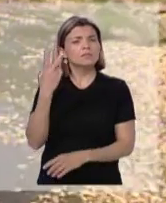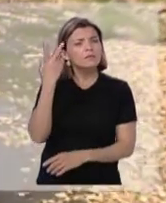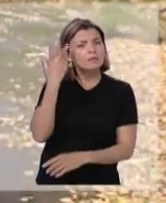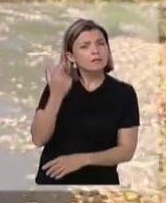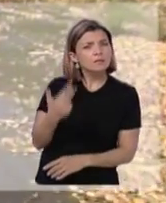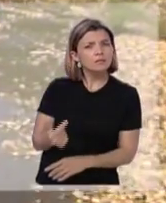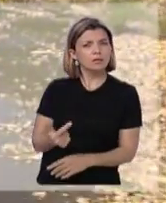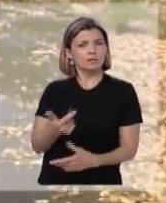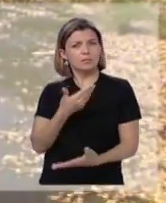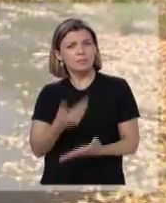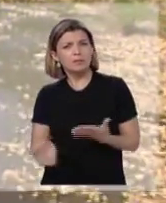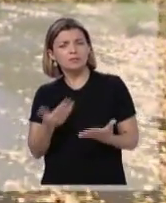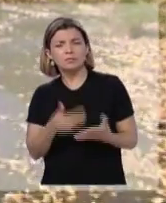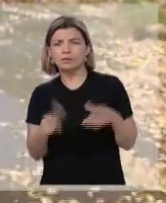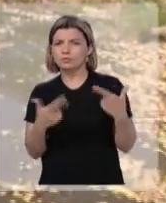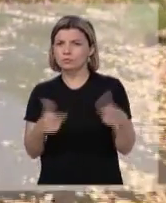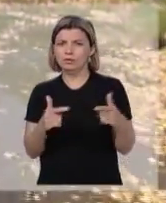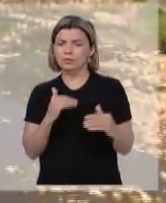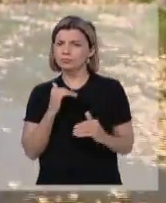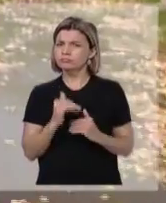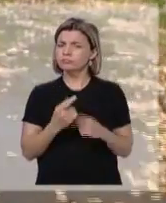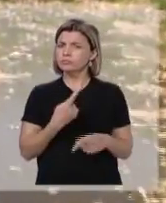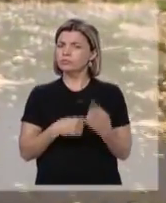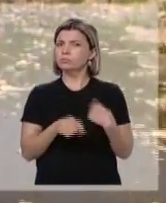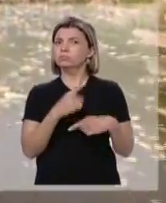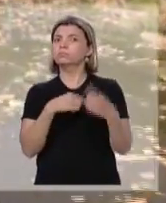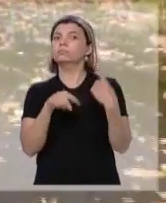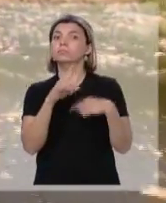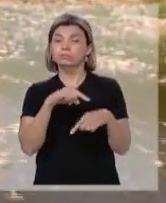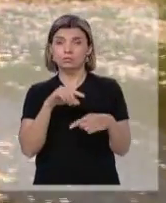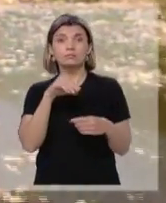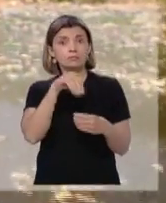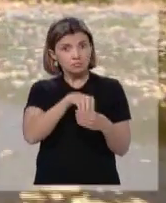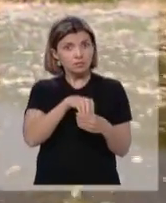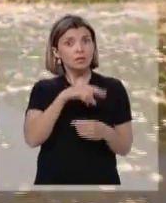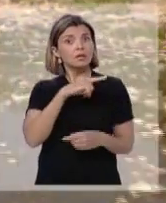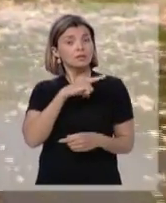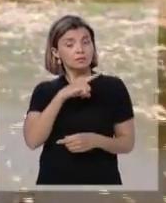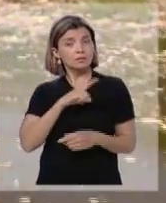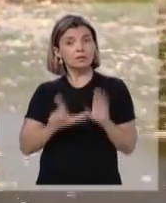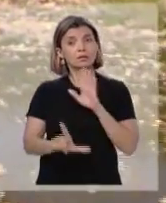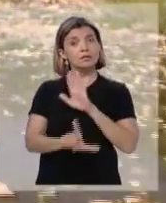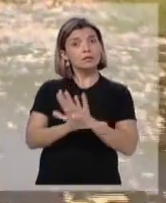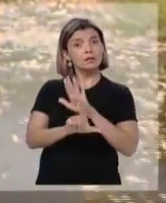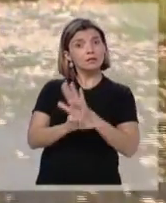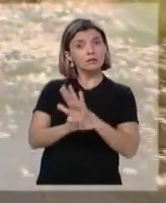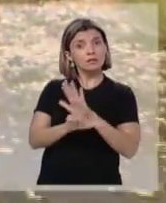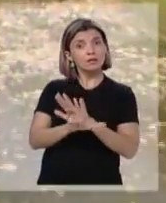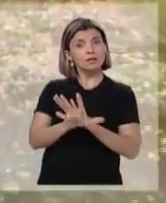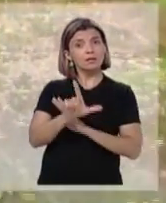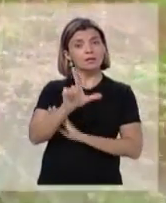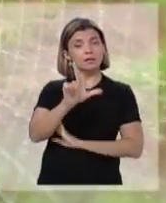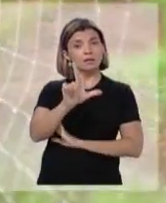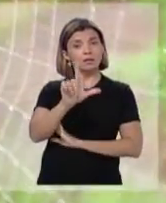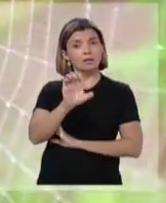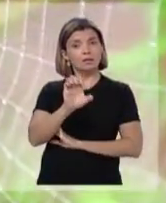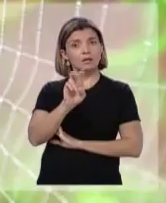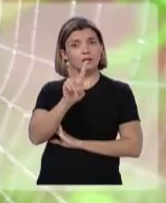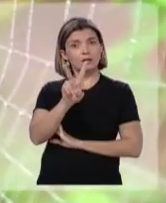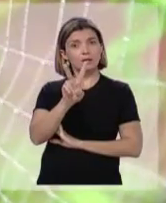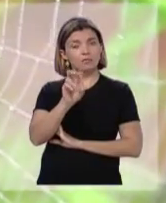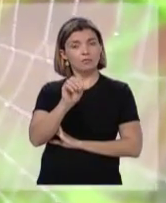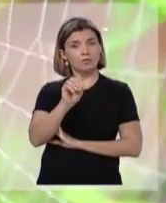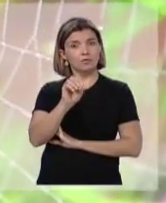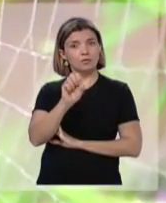Na natureza, nada se cria, nada se perde, tudo se transforma. Essa é a chamada Lei de